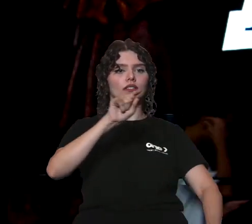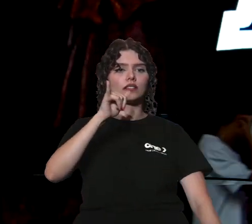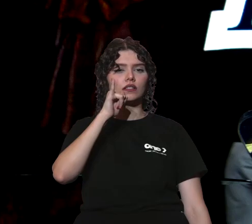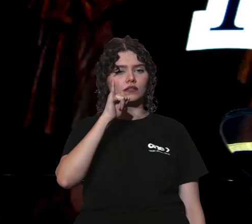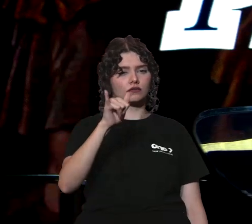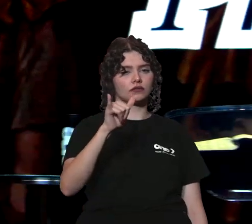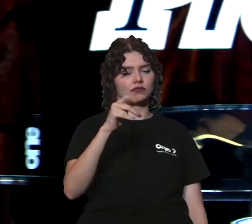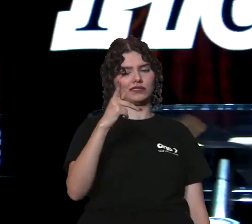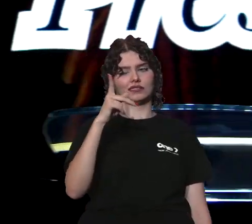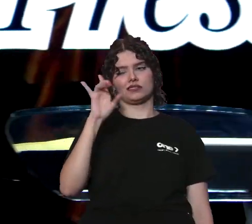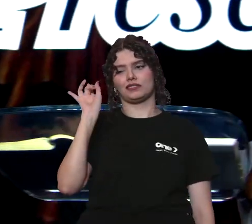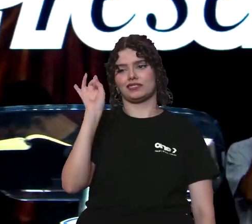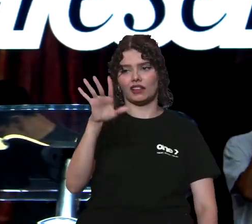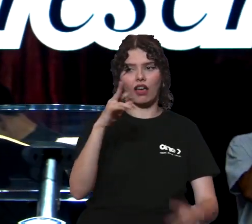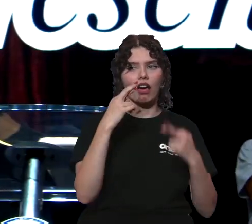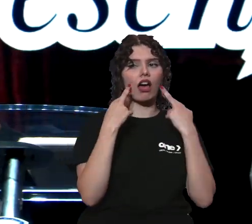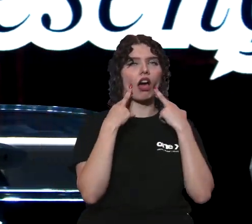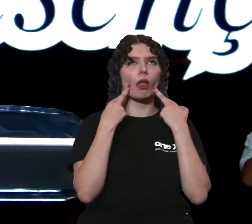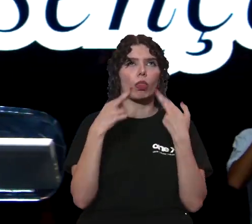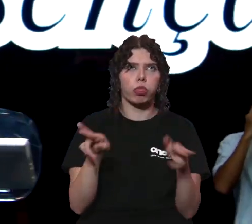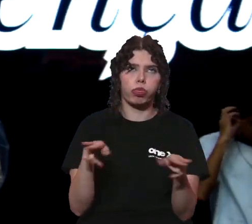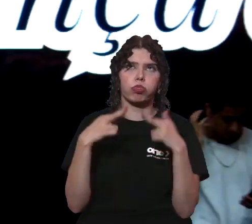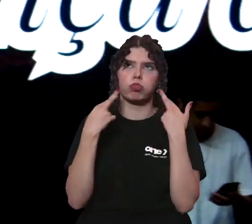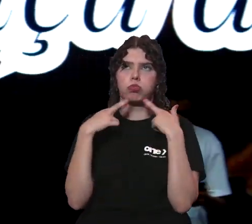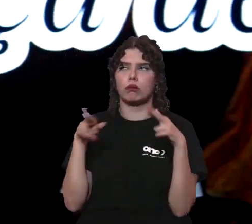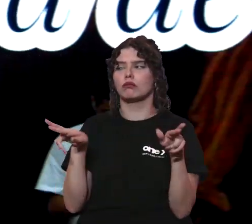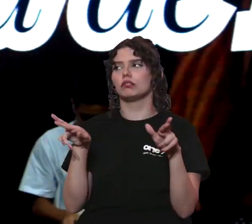só resmunga, só reclama,